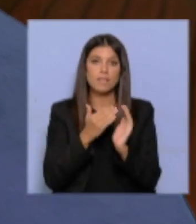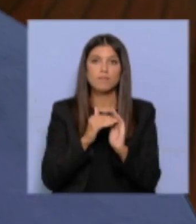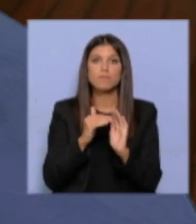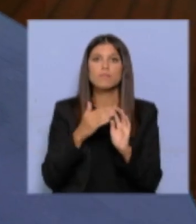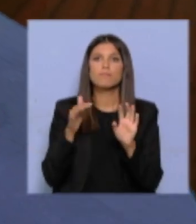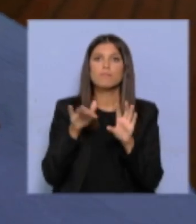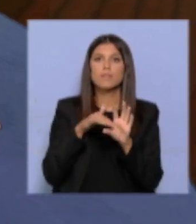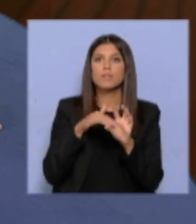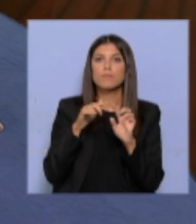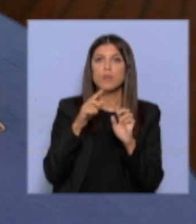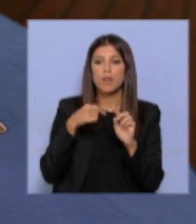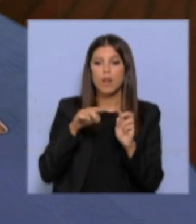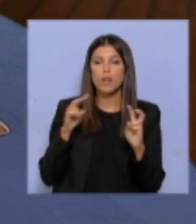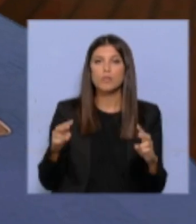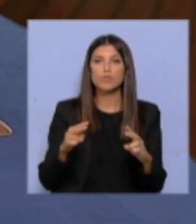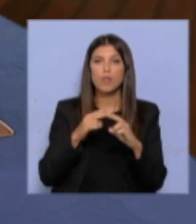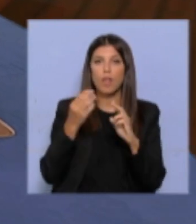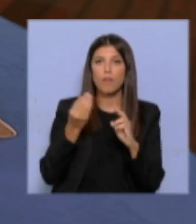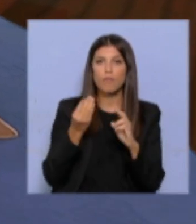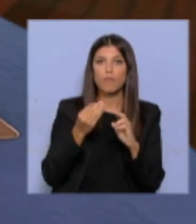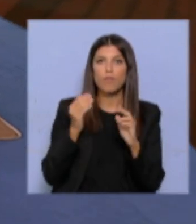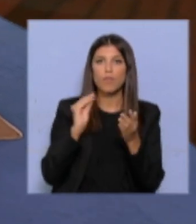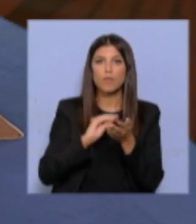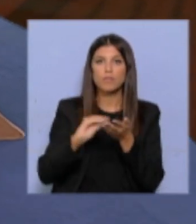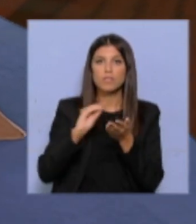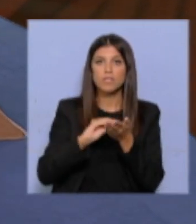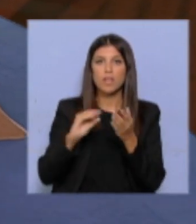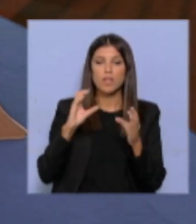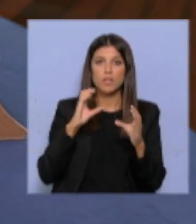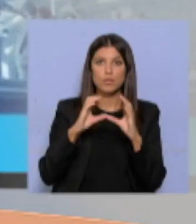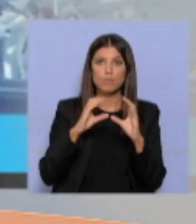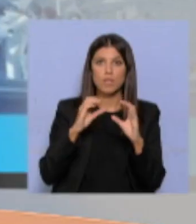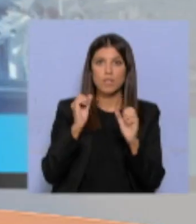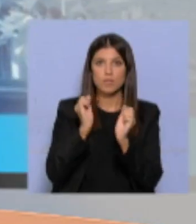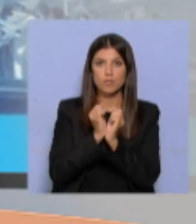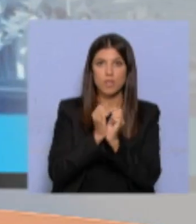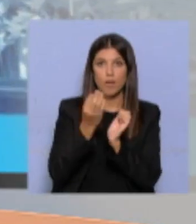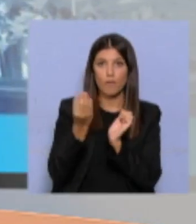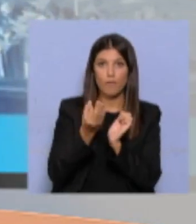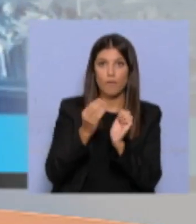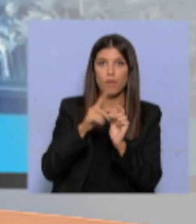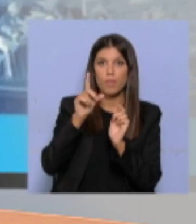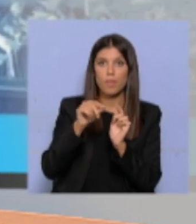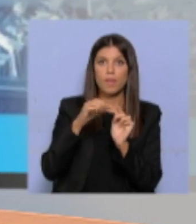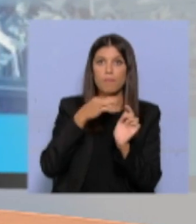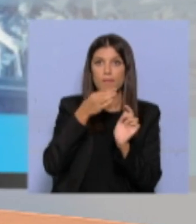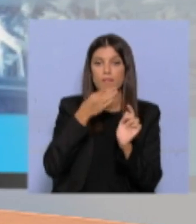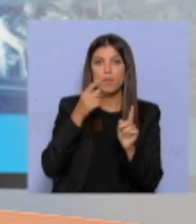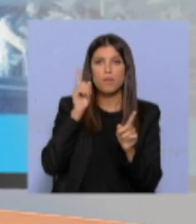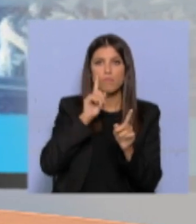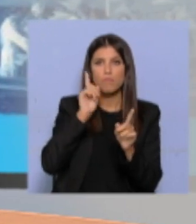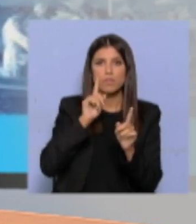Participou nas nossas jornadas do Secretariado das Comunicações Sociais, falou da importância